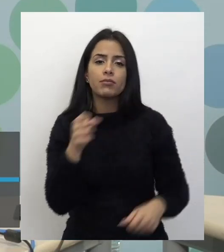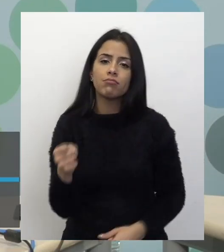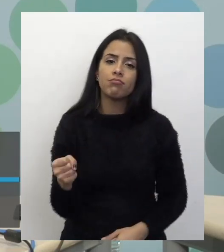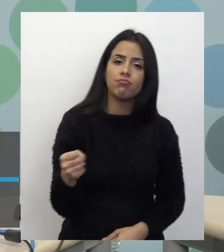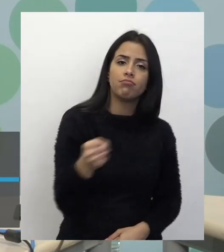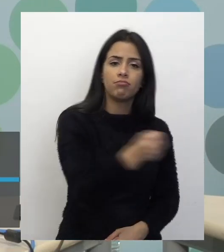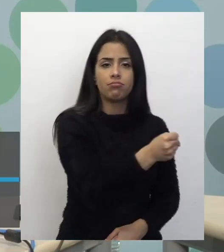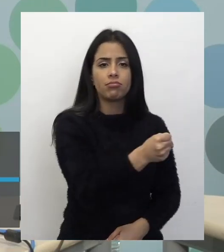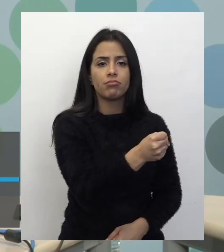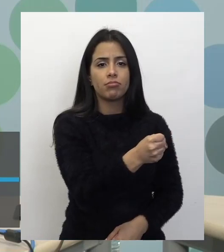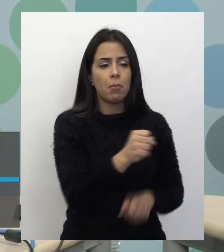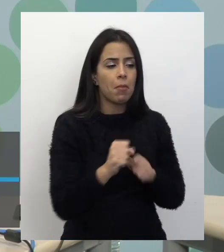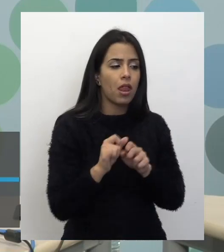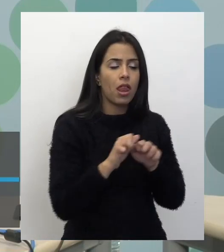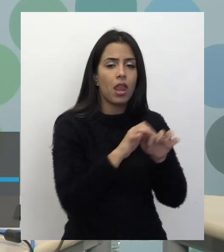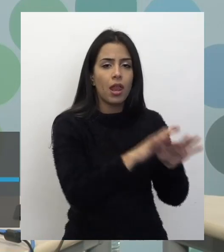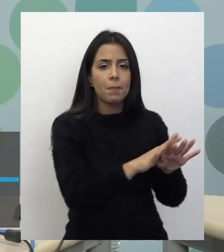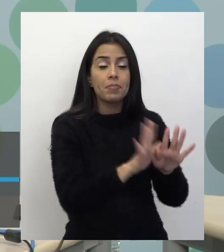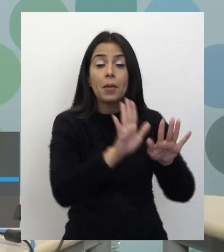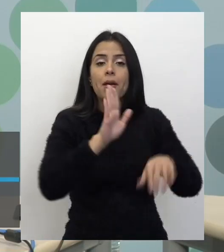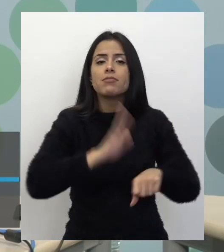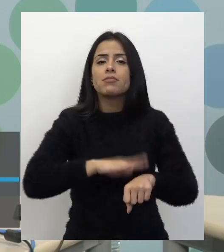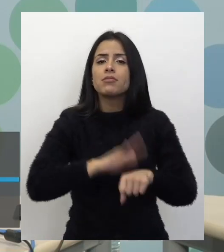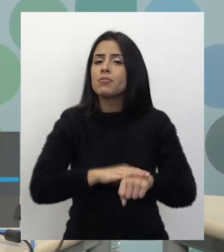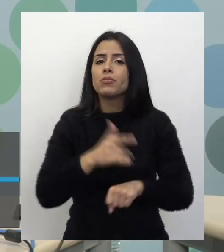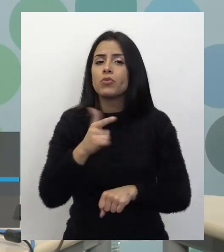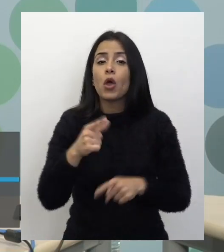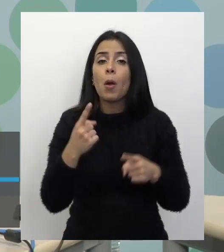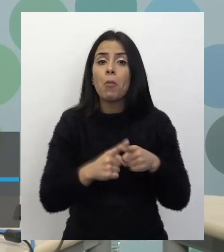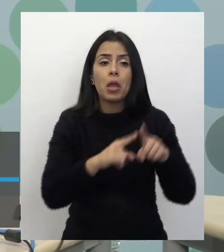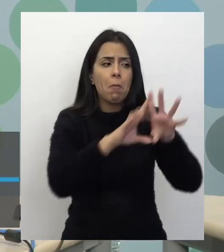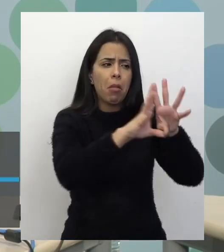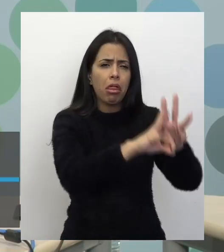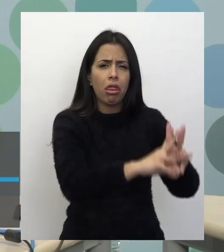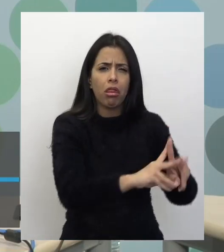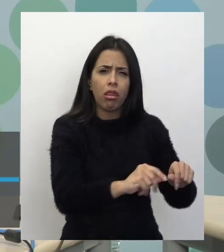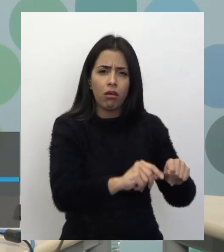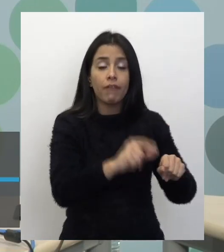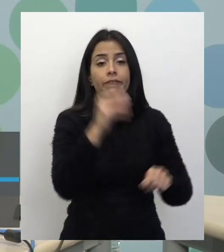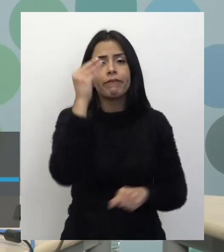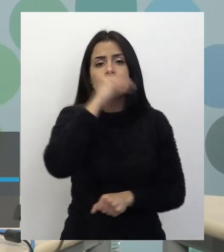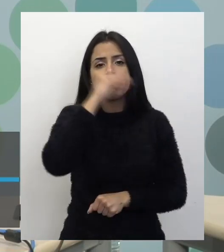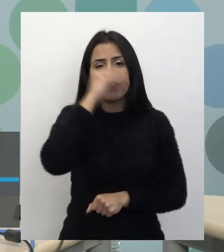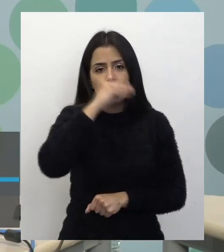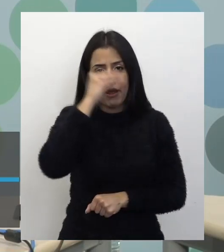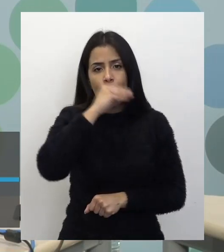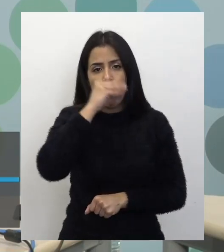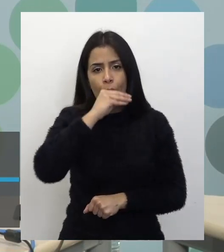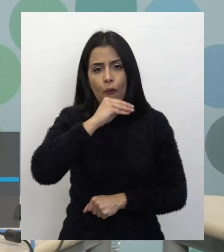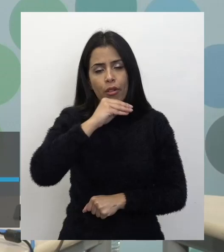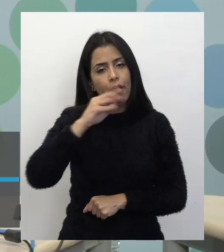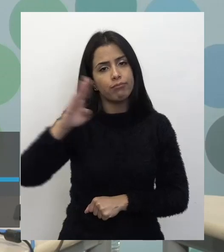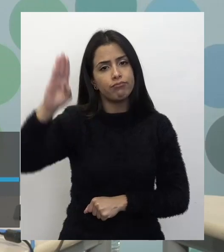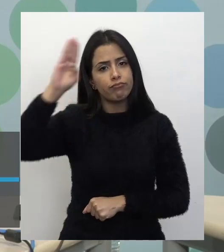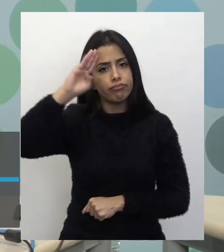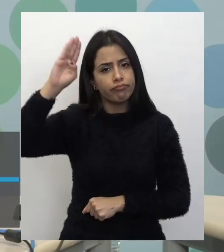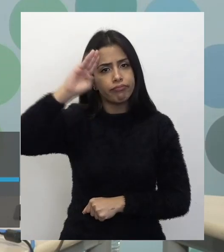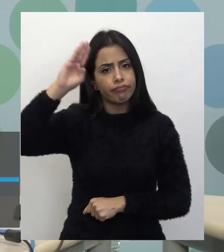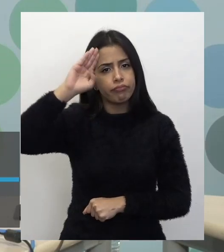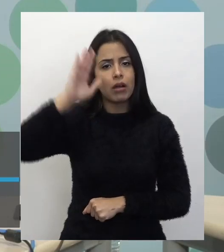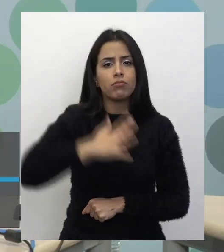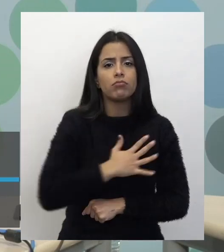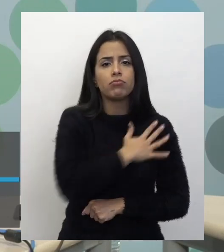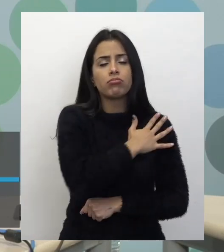vencedor. Mas não deu tempo, porque essa destruição causou enfraquecimento da própria Esparta, né? De toda a